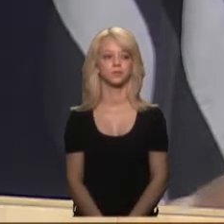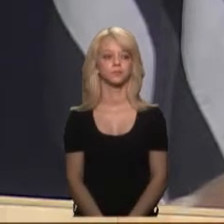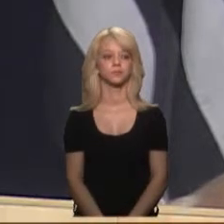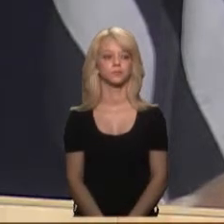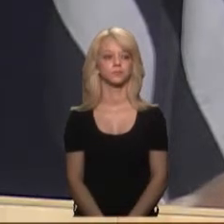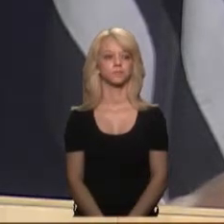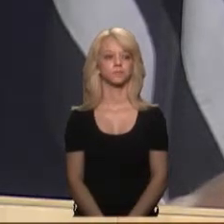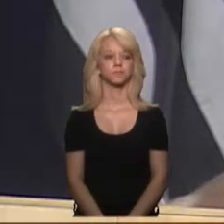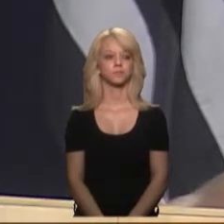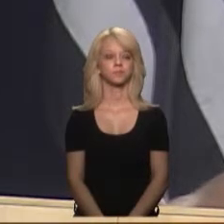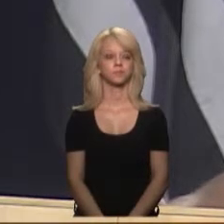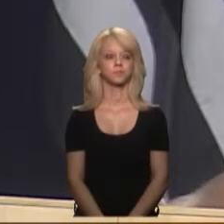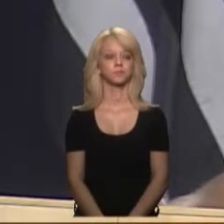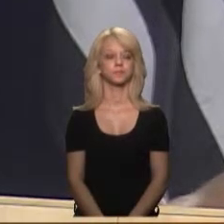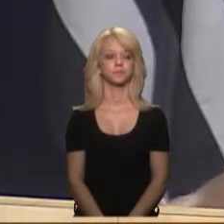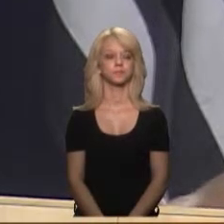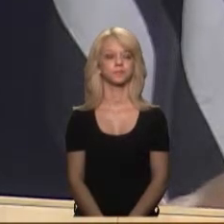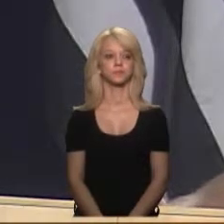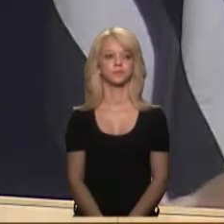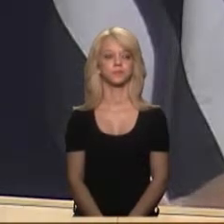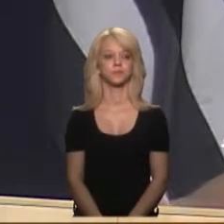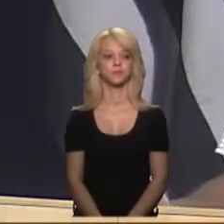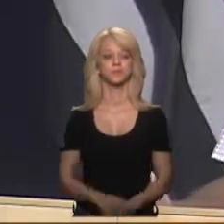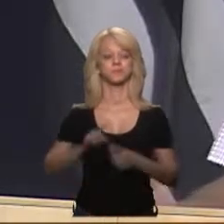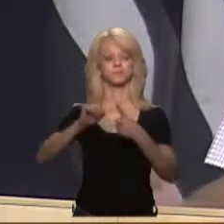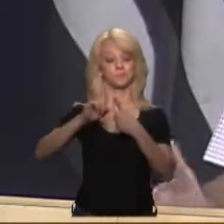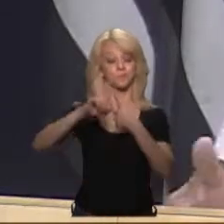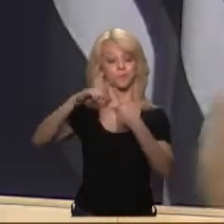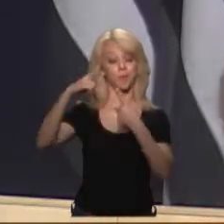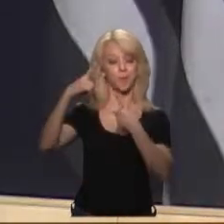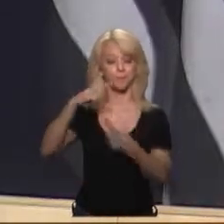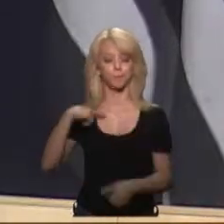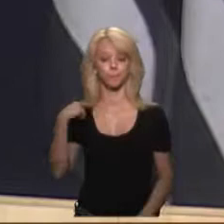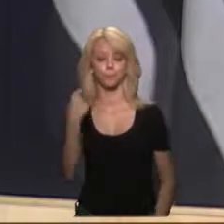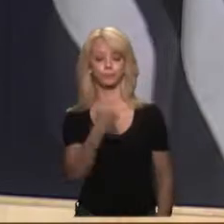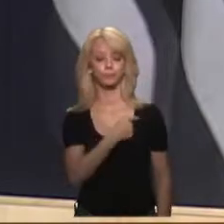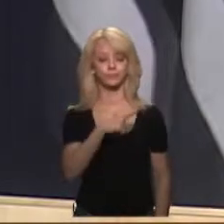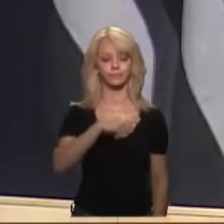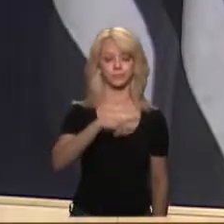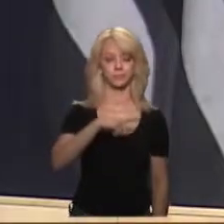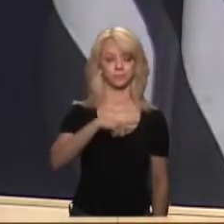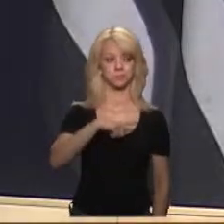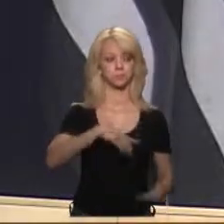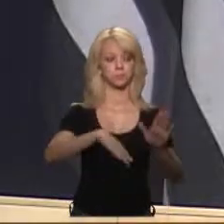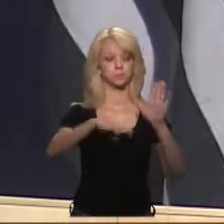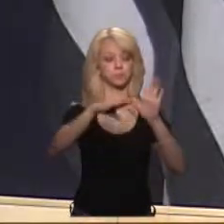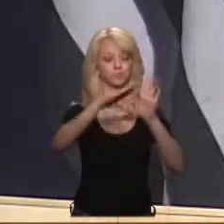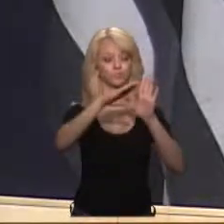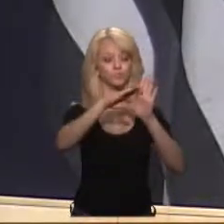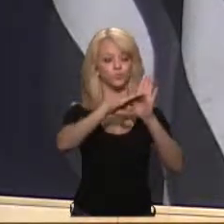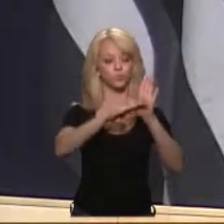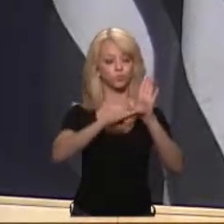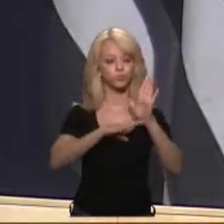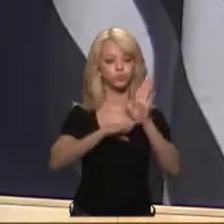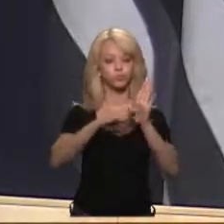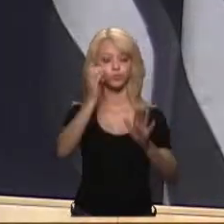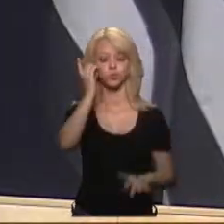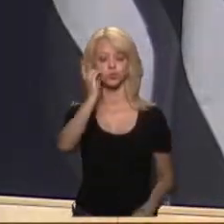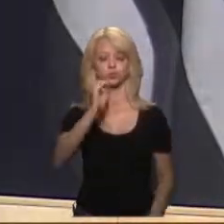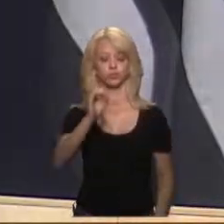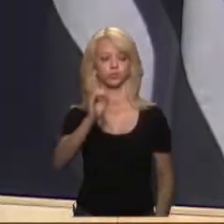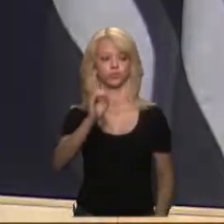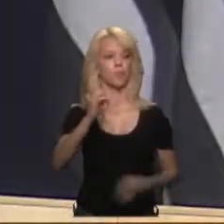estamos destruindo a pauta da ordem do dia, até porque, com todo respeito ao vereador Douglas Carbone, mas nós temos uma